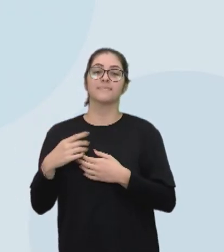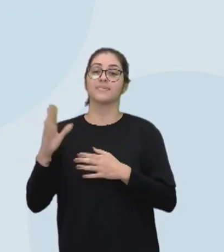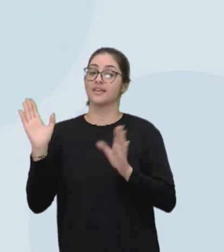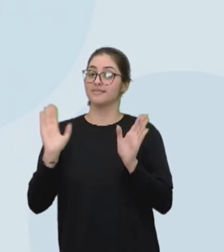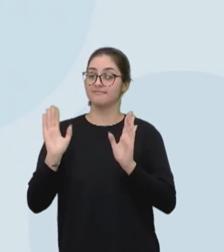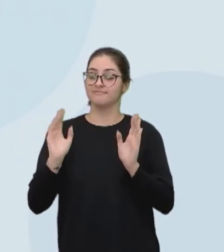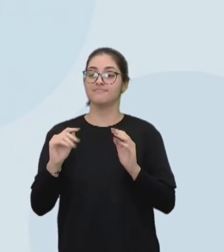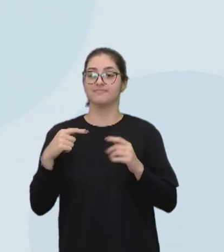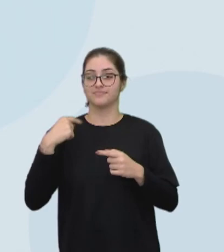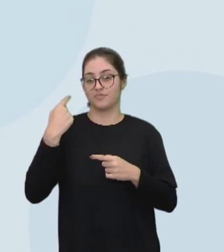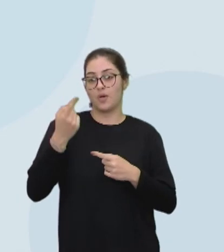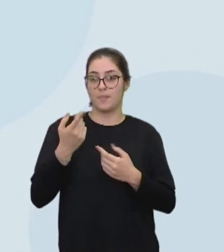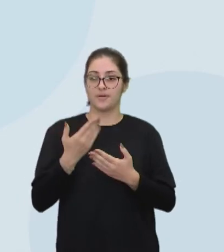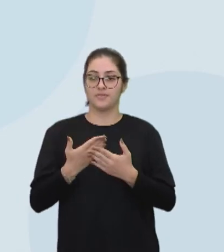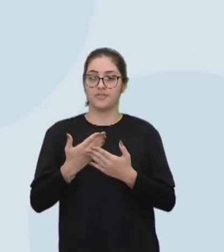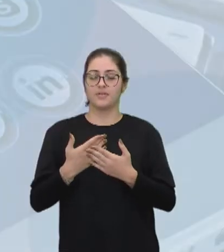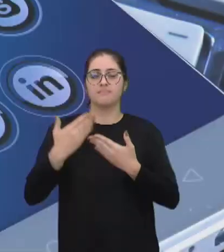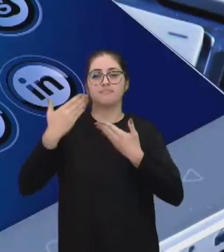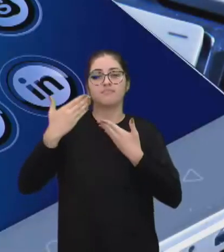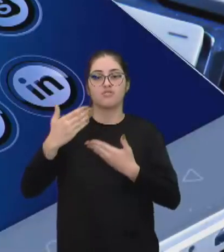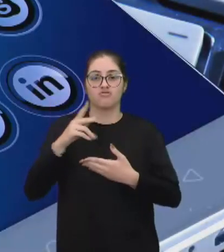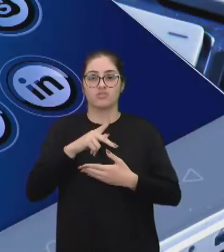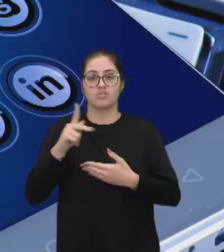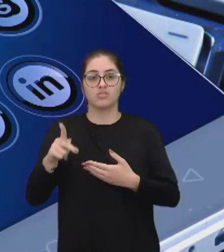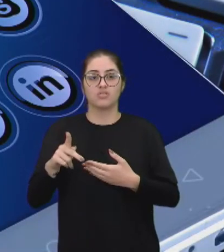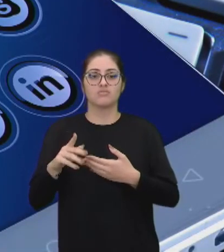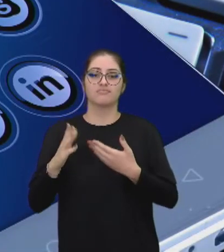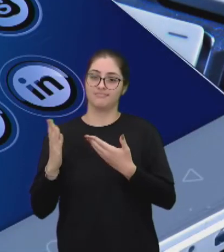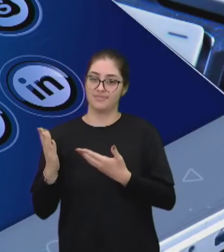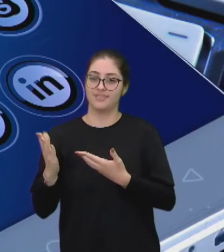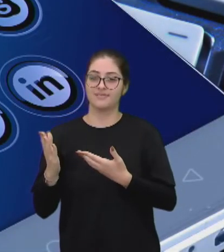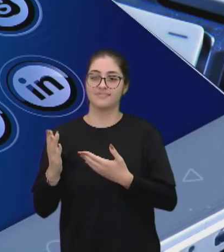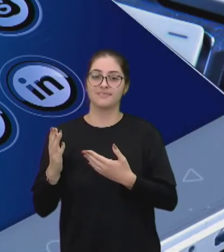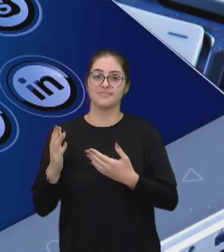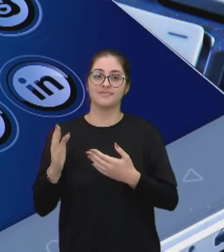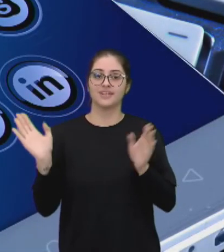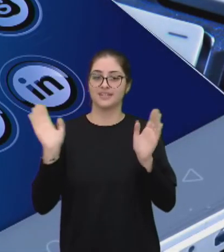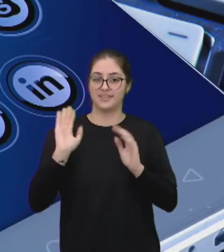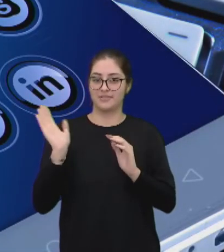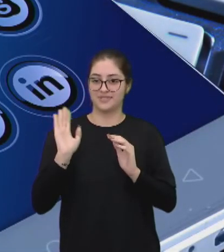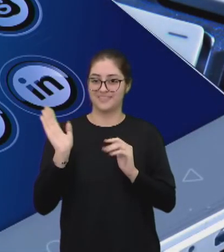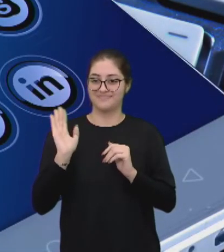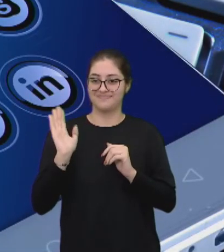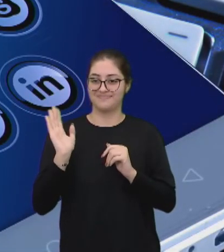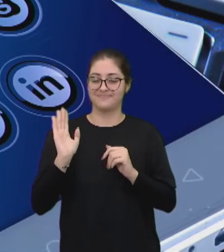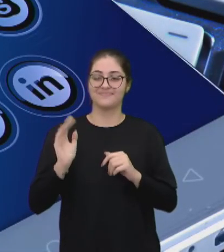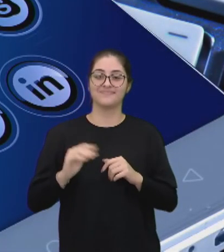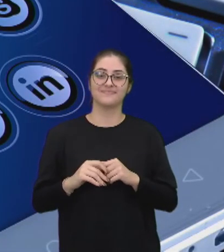próxima aula. Eu agradeço muito, Prof. Fernanda, a sua participação. Obrigada, adorei. E até. Tchau, tchau. Tchau.